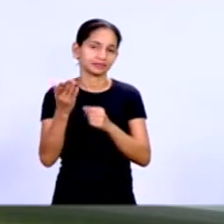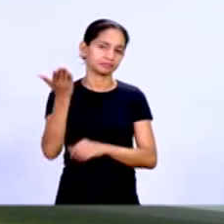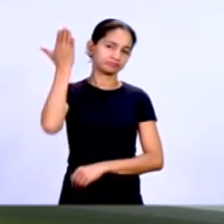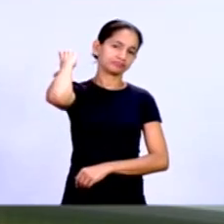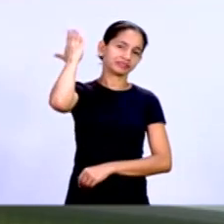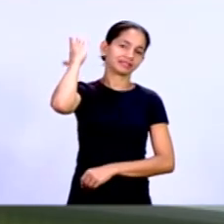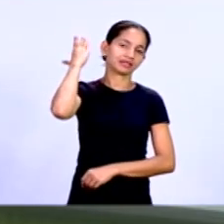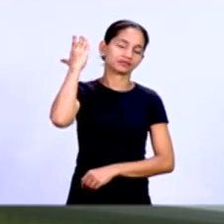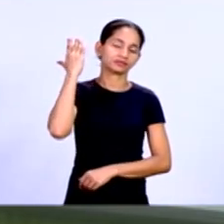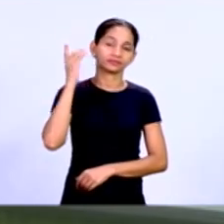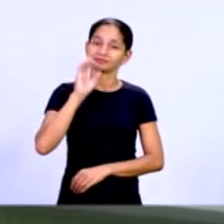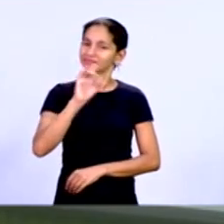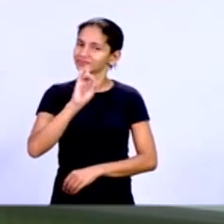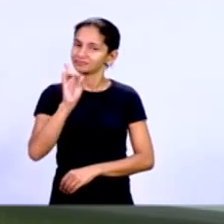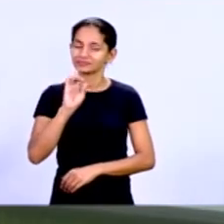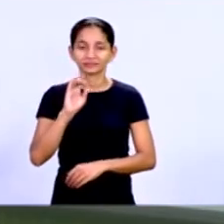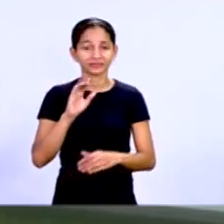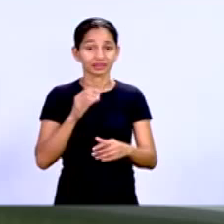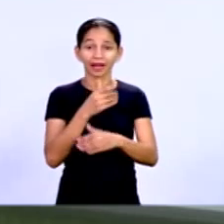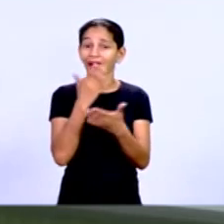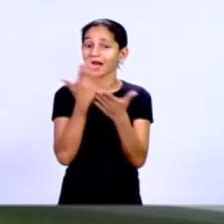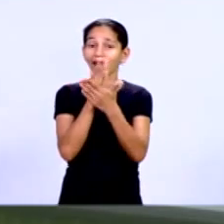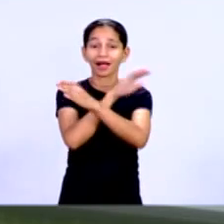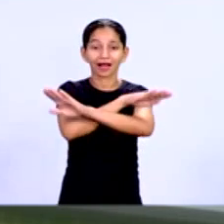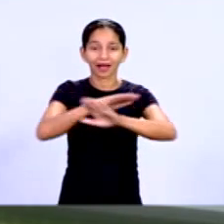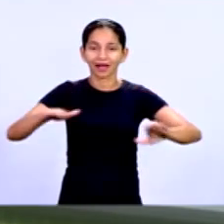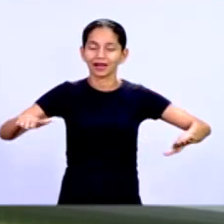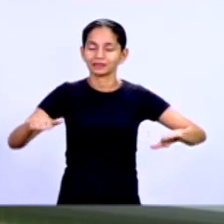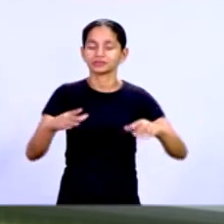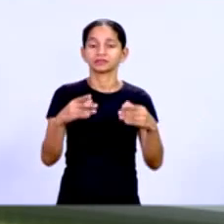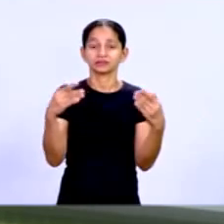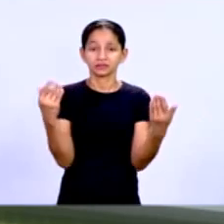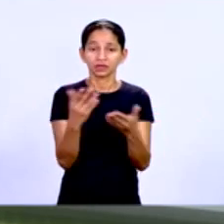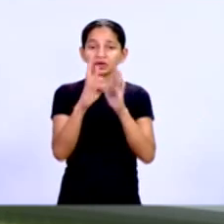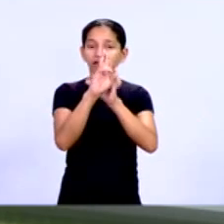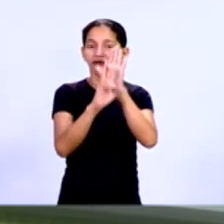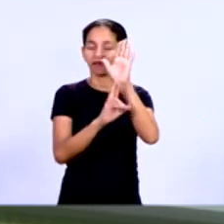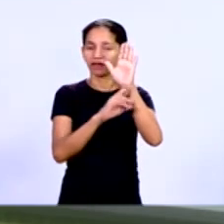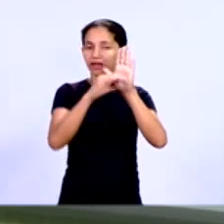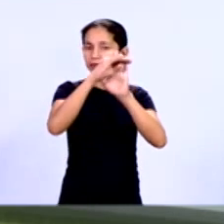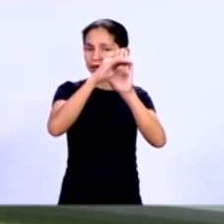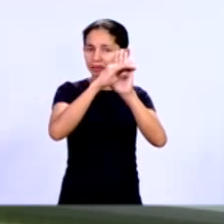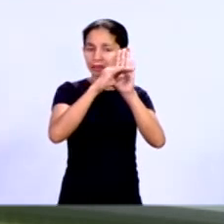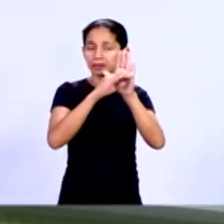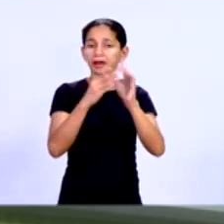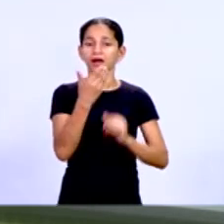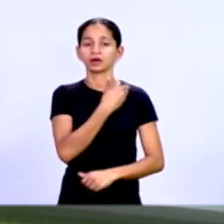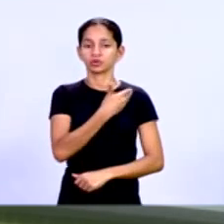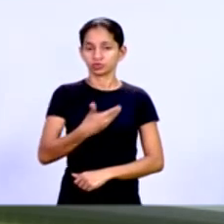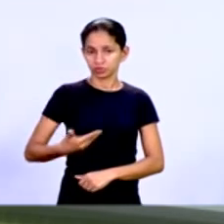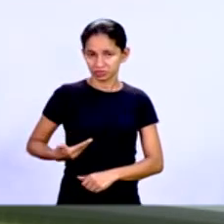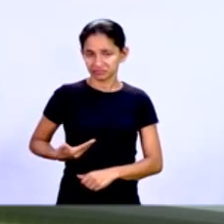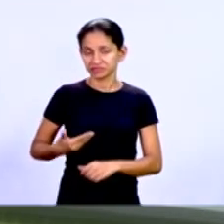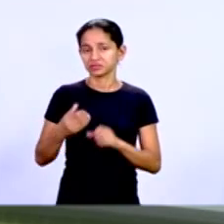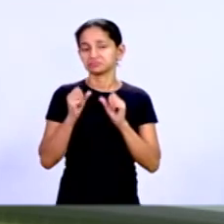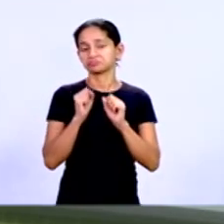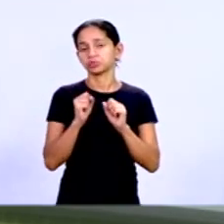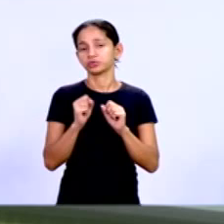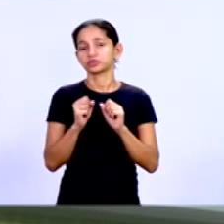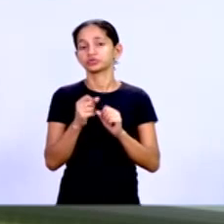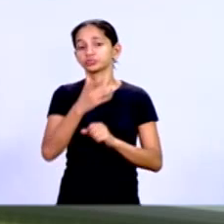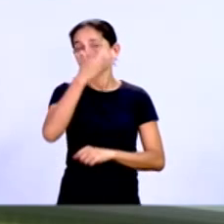Então regulamentou-se, porque de uma forma ou de outra, como as normas e as regras eram regulamentadas, sempre foram pelo governo, era preciso que existisse